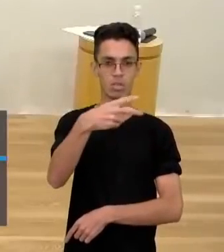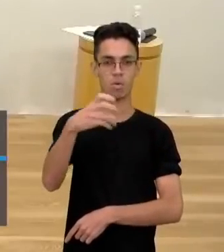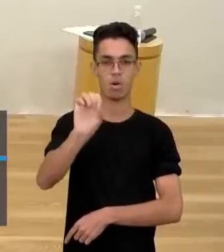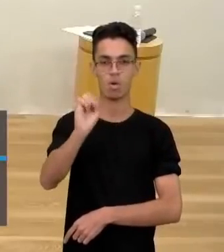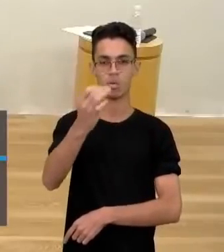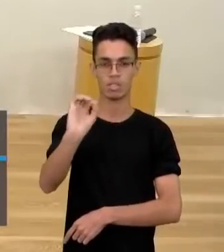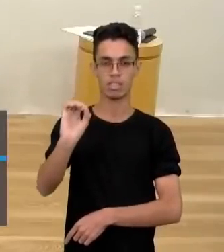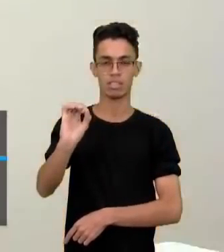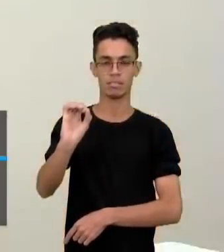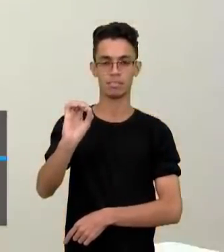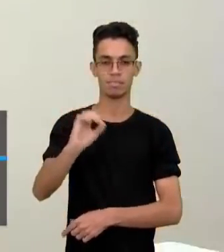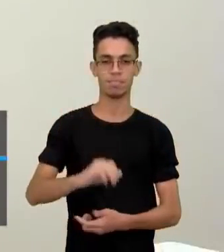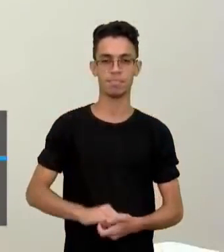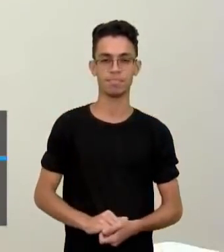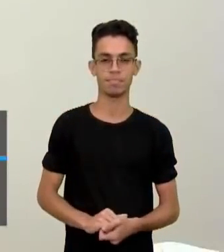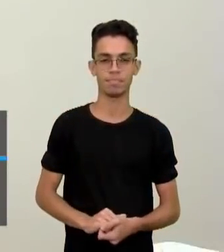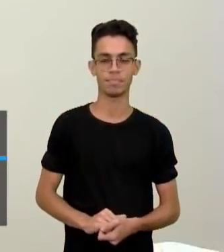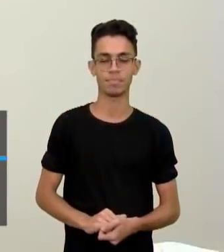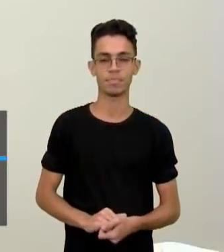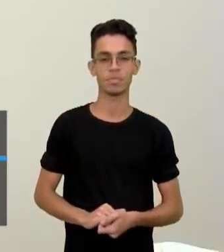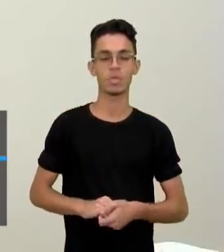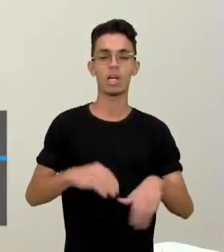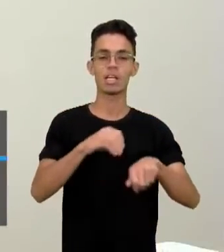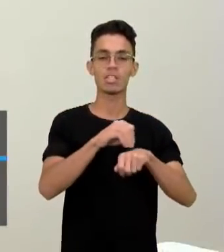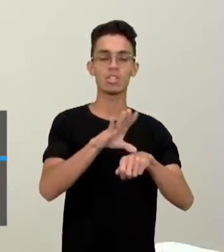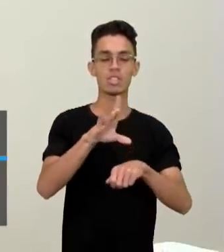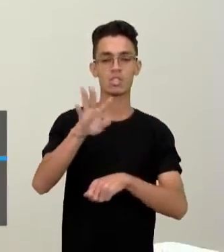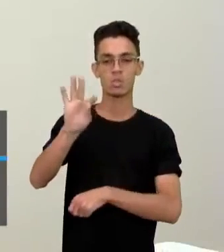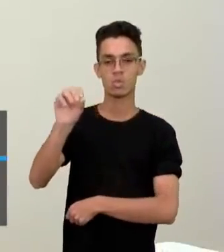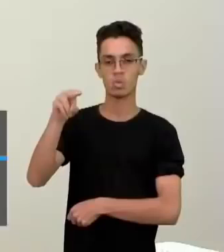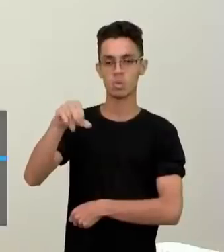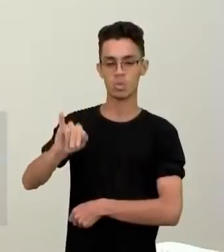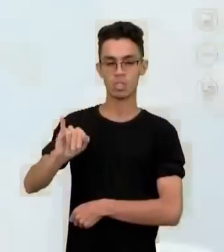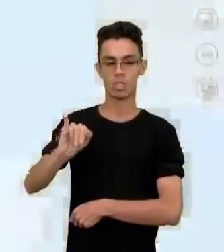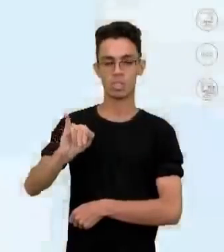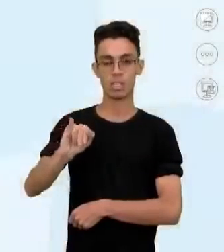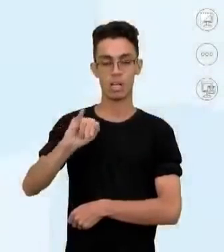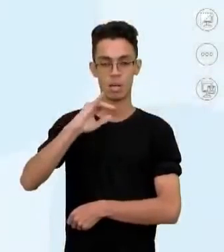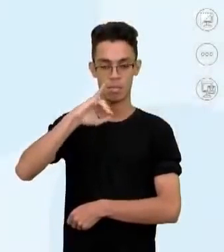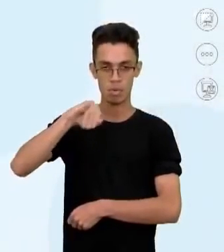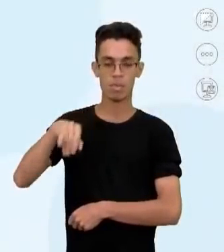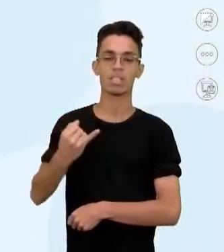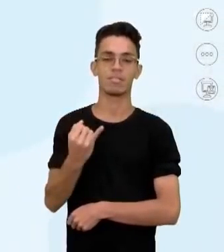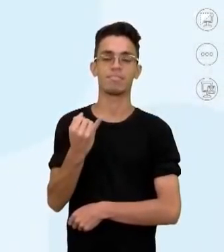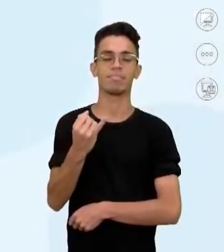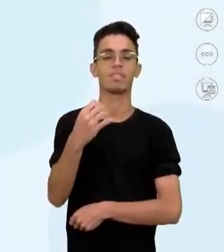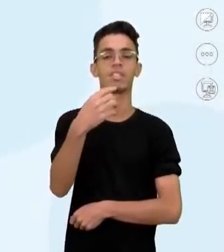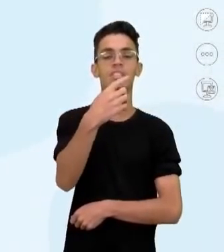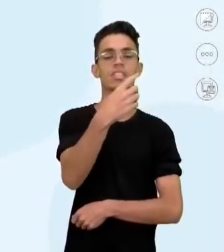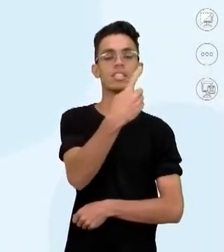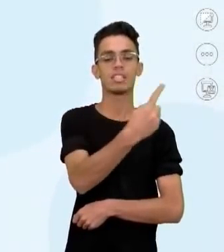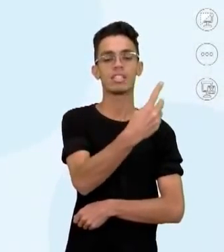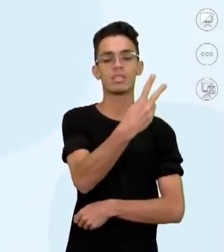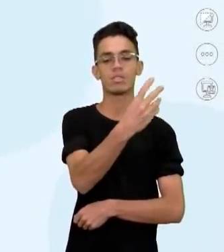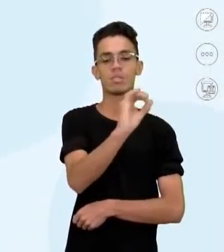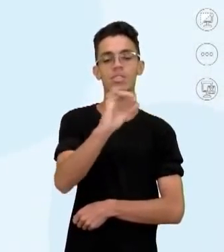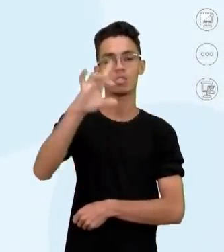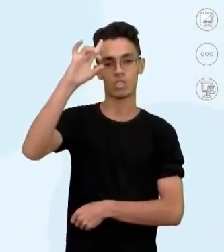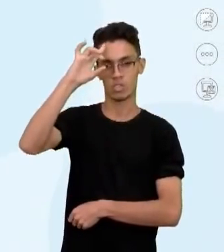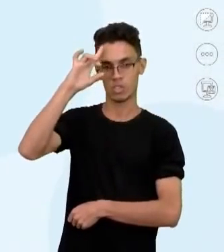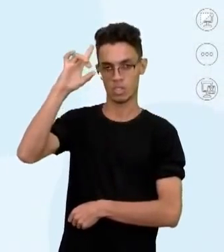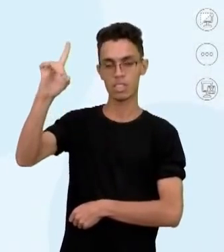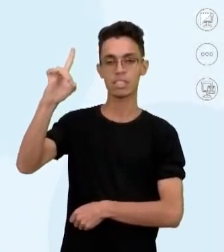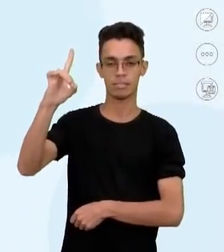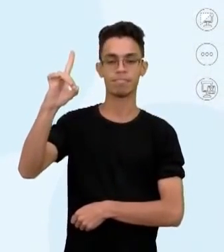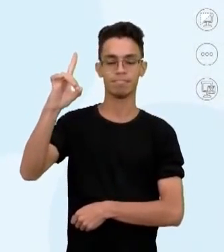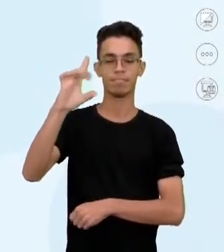ver então? Vamos aproveitar então a dica do Tony aí que está acompanhando a aula. Vamos pensar aqui, ó, 120 dias, então uma grandeza é dias, ó. Uma